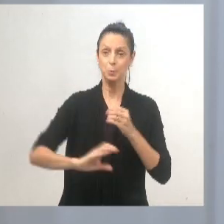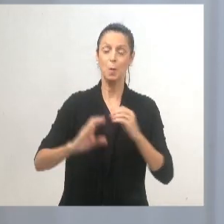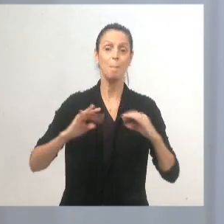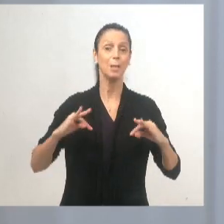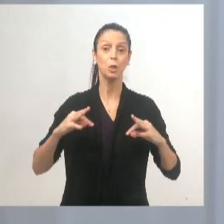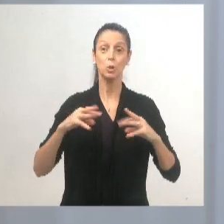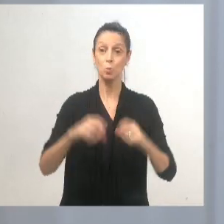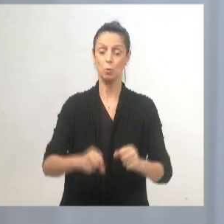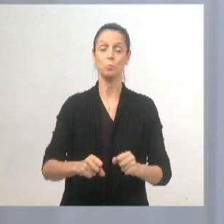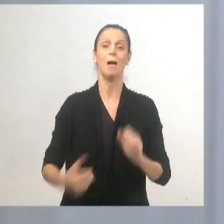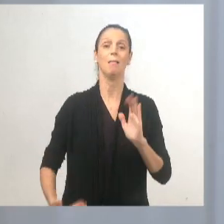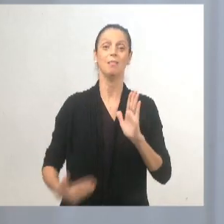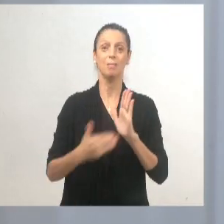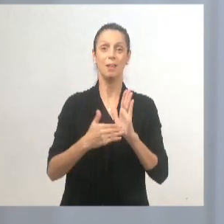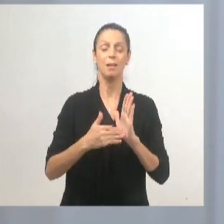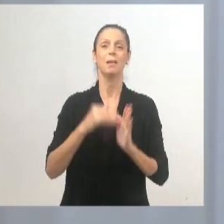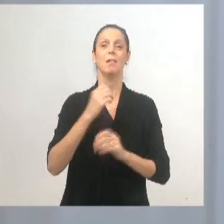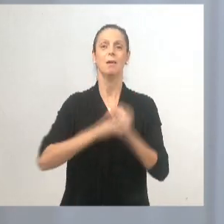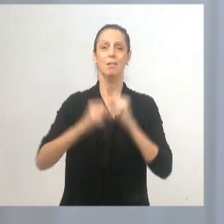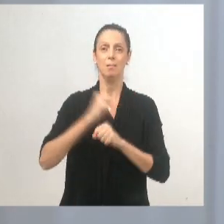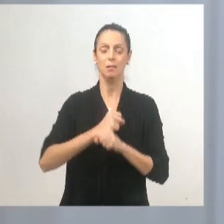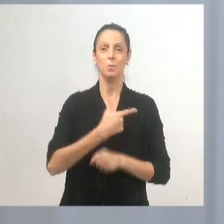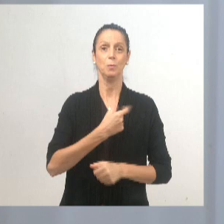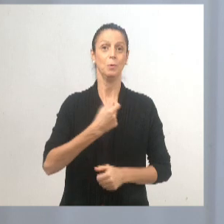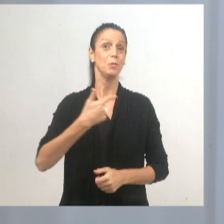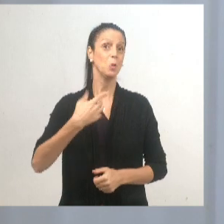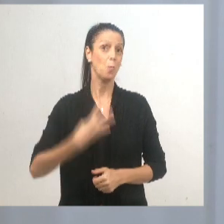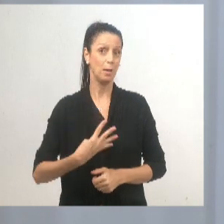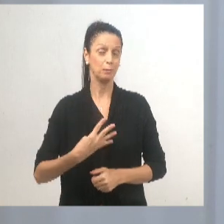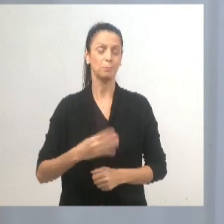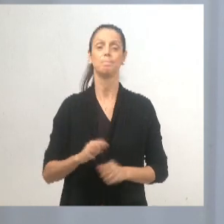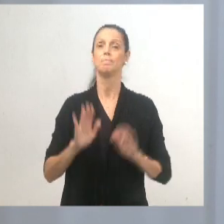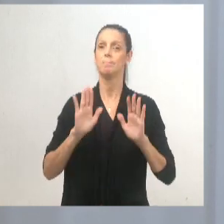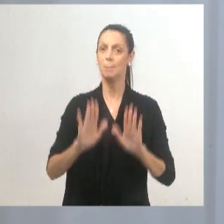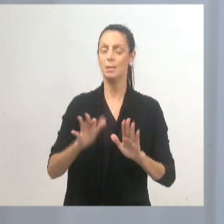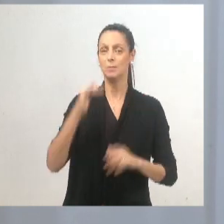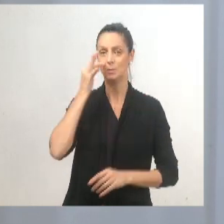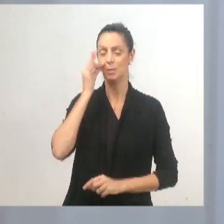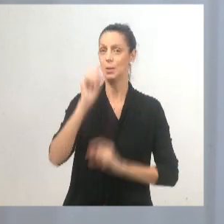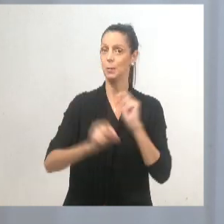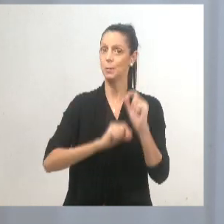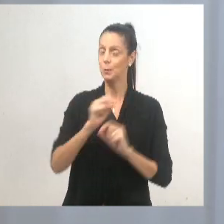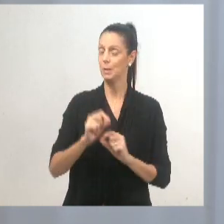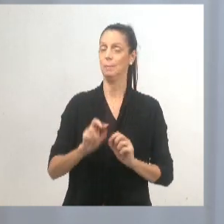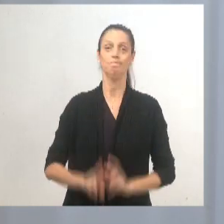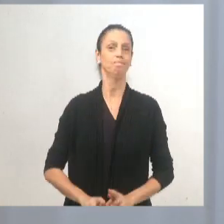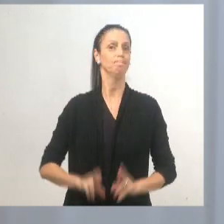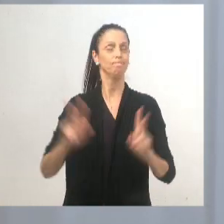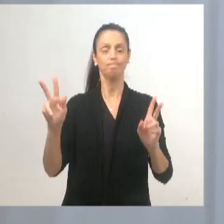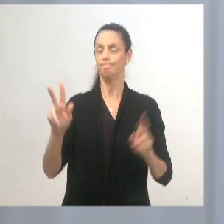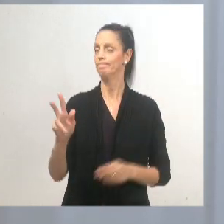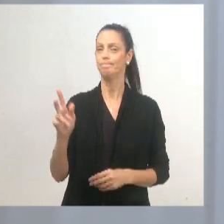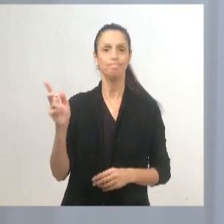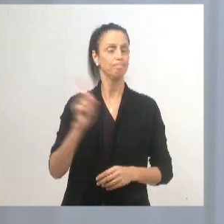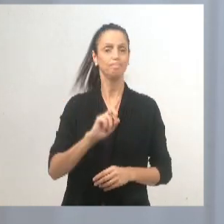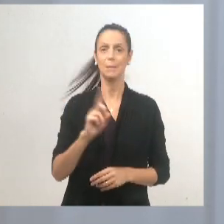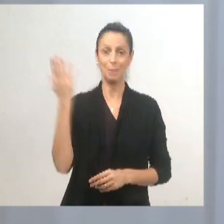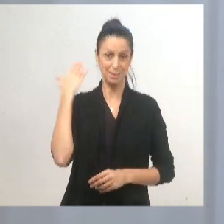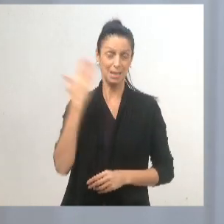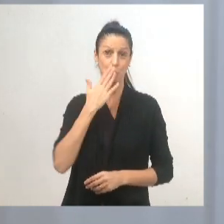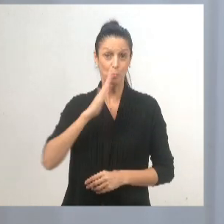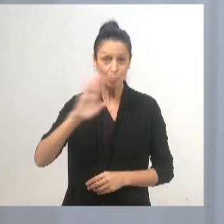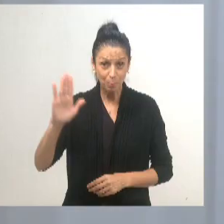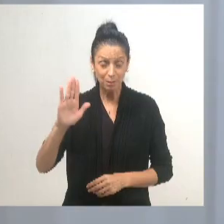o ano passado, até 2024. A realidade, como sabemos, é totalmente diferente daquela que se propôs